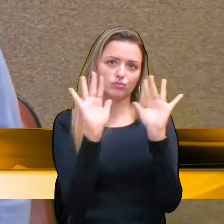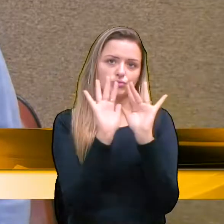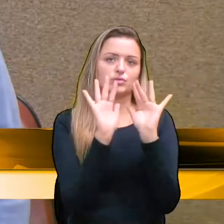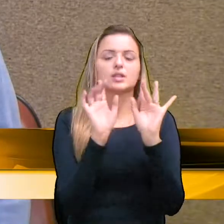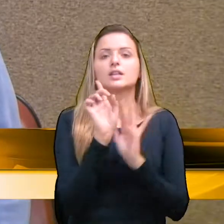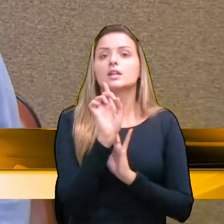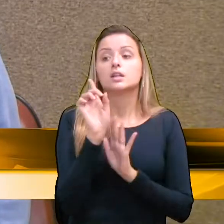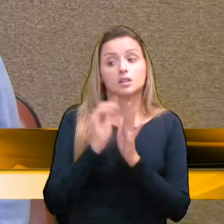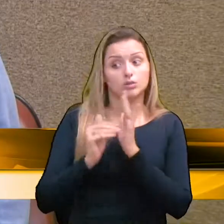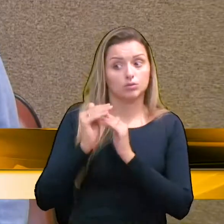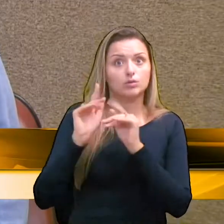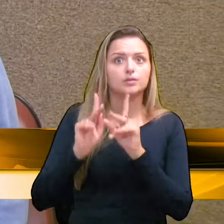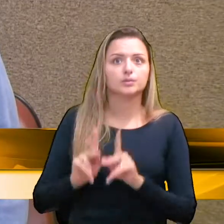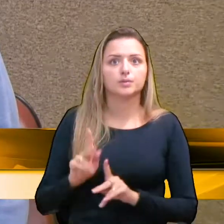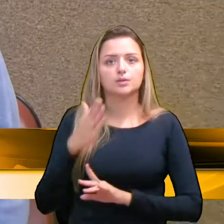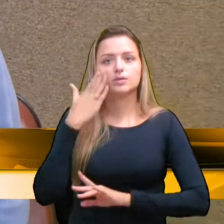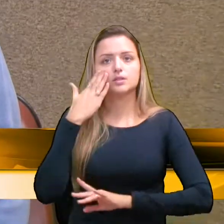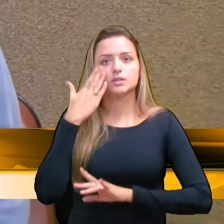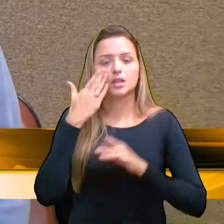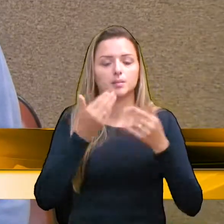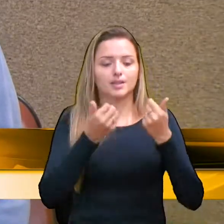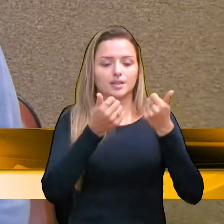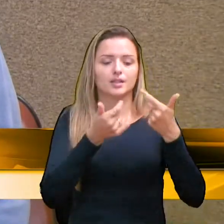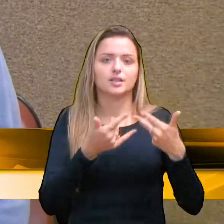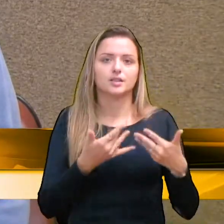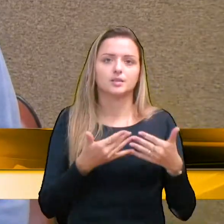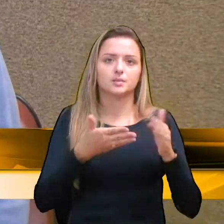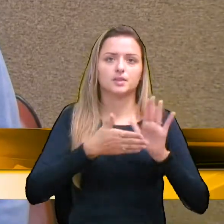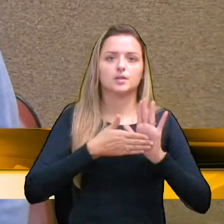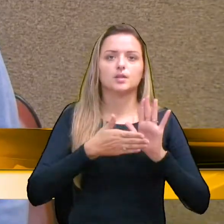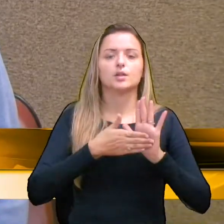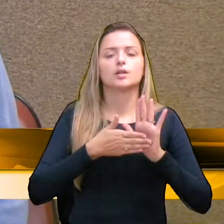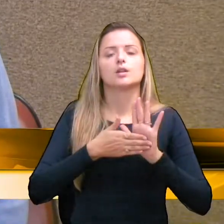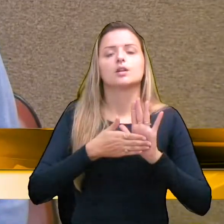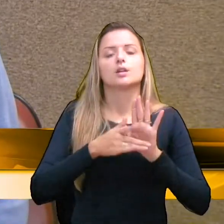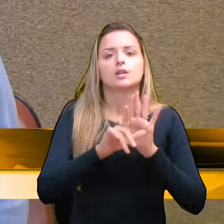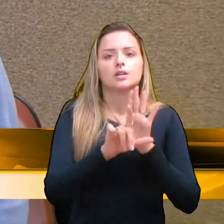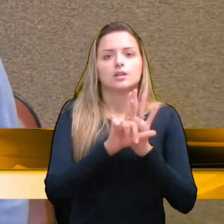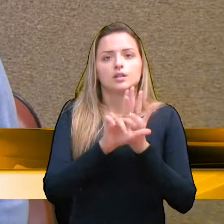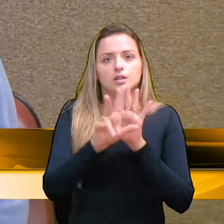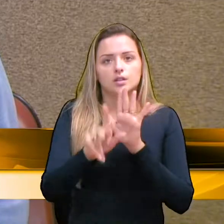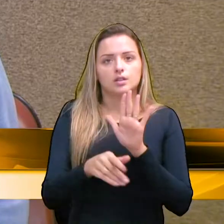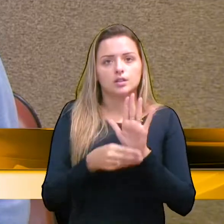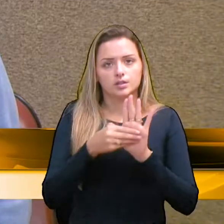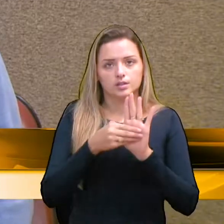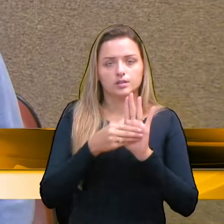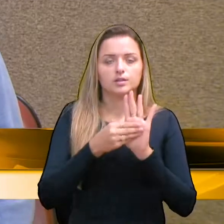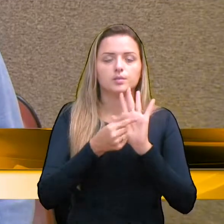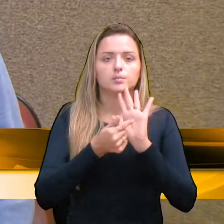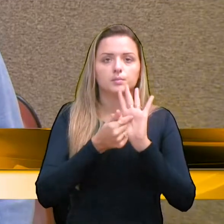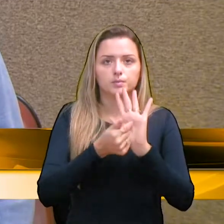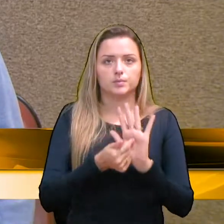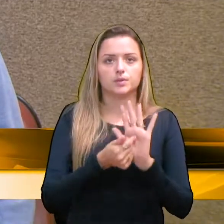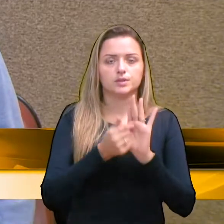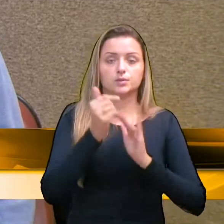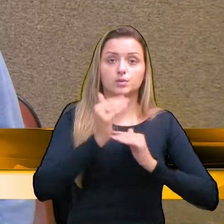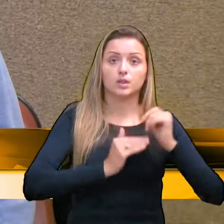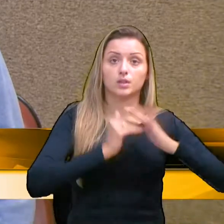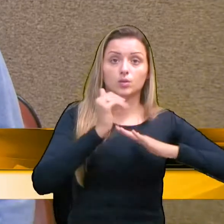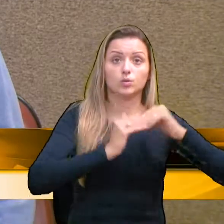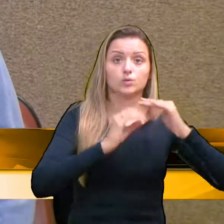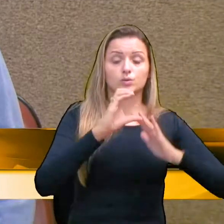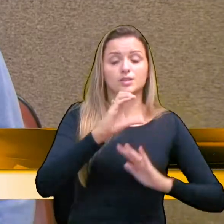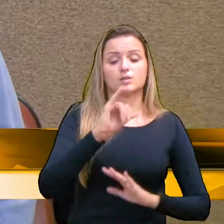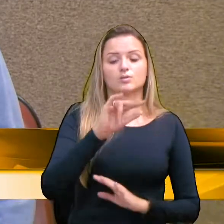de todos nós, justifica as bases do presente projeto de lei complementar, ressaltando que a construção civil